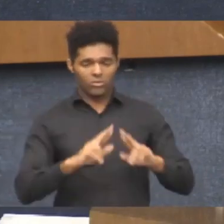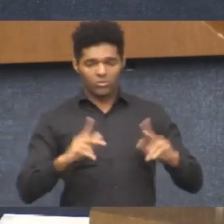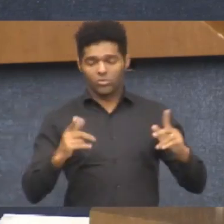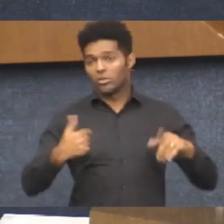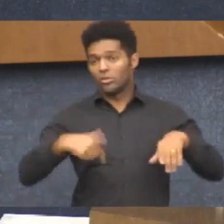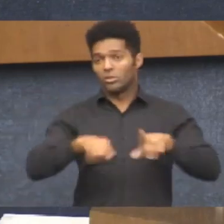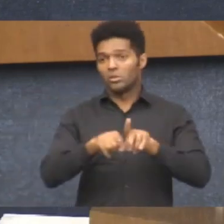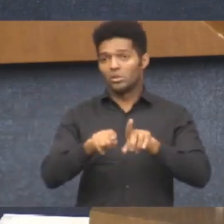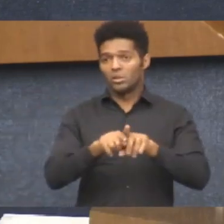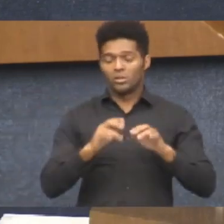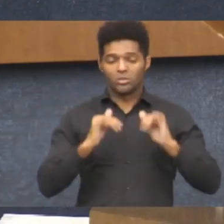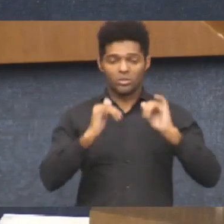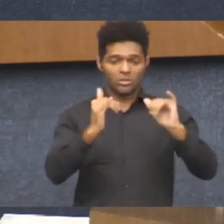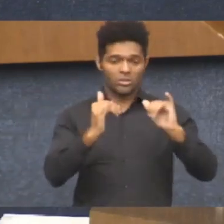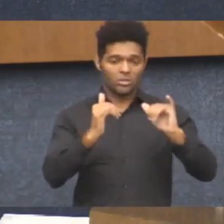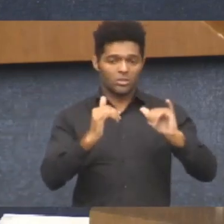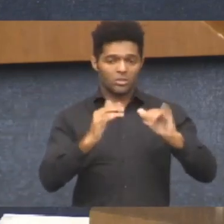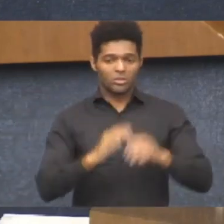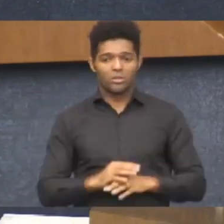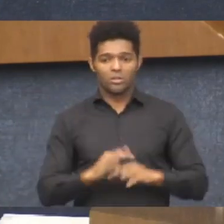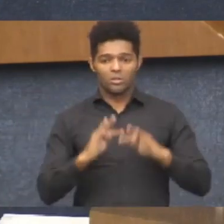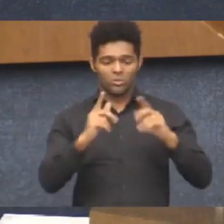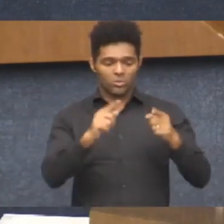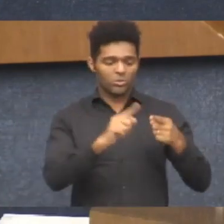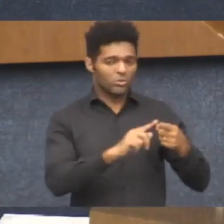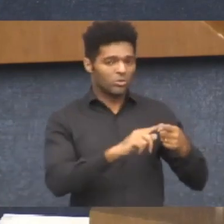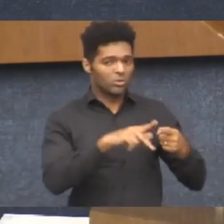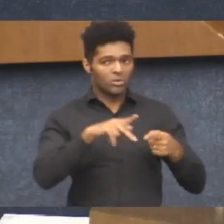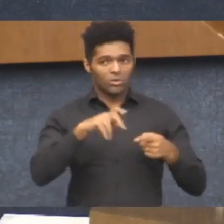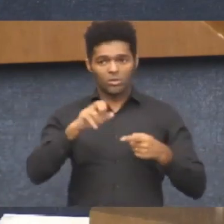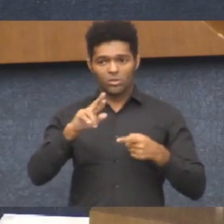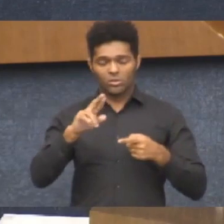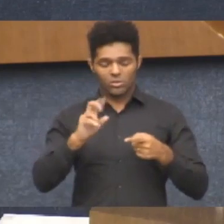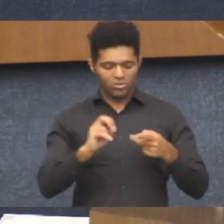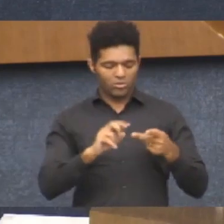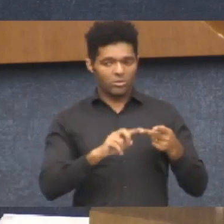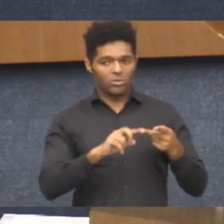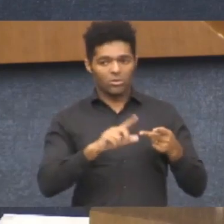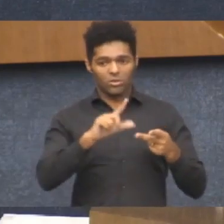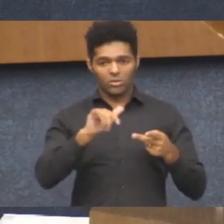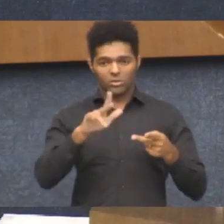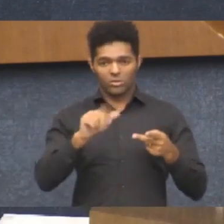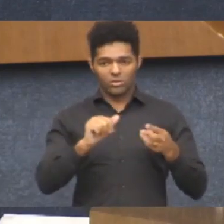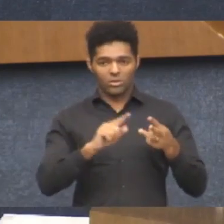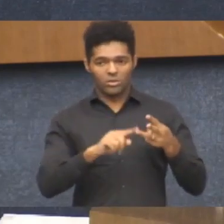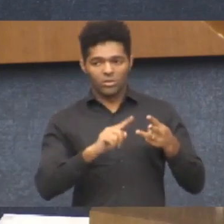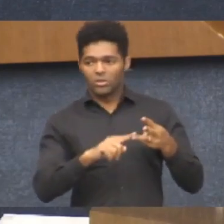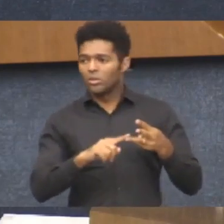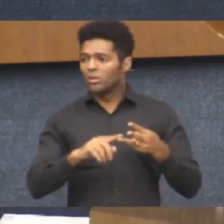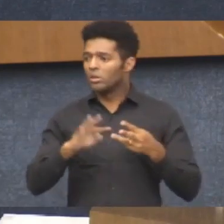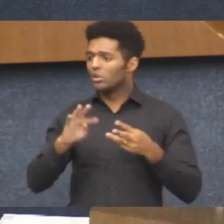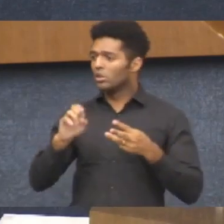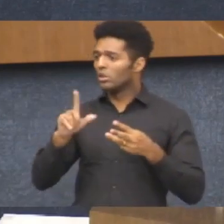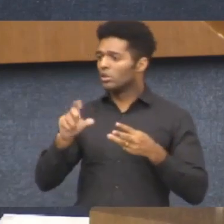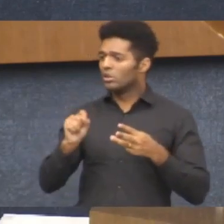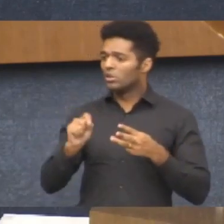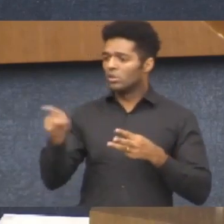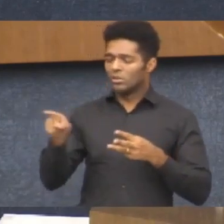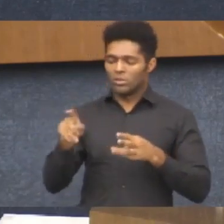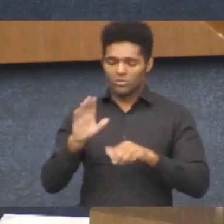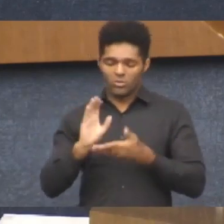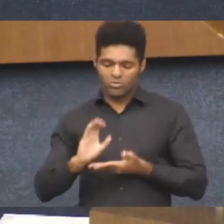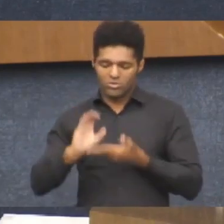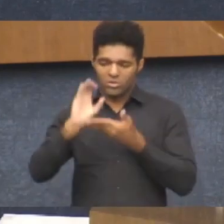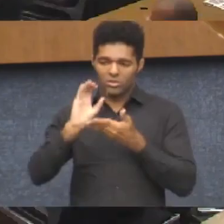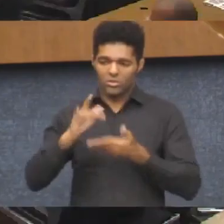Queria também dizer, né, que estamos aqui com Pedro, Erli, Aletheia, que também são, fiquem em pé, gente, são conselheiros e conselheiras de saúde